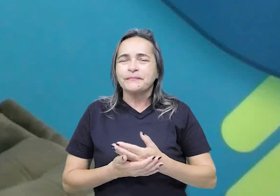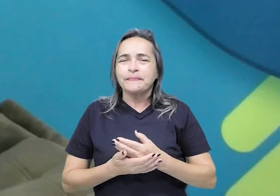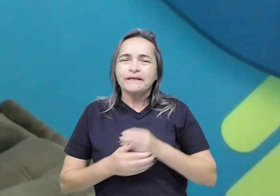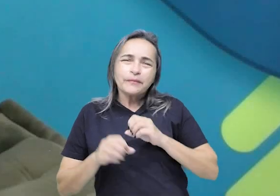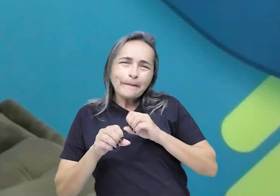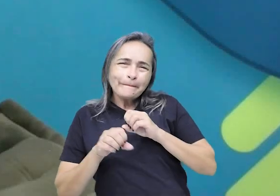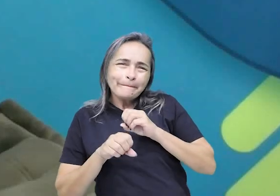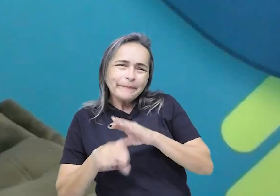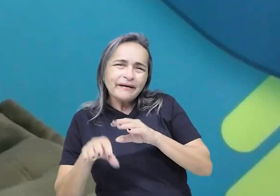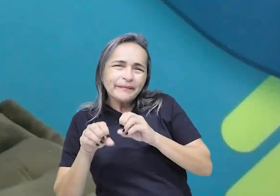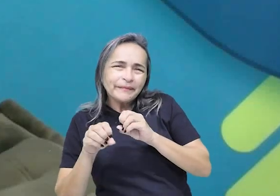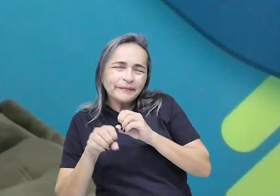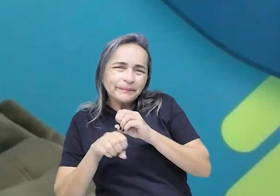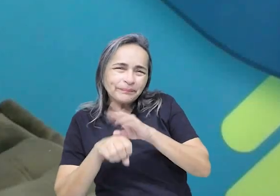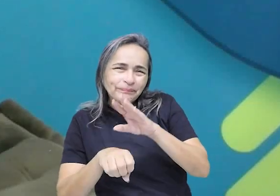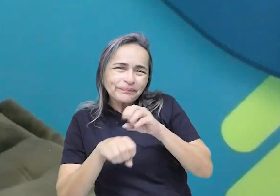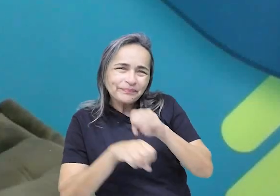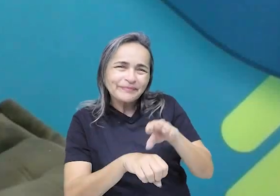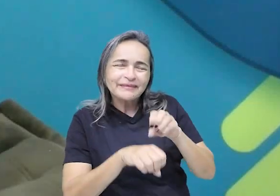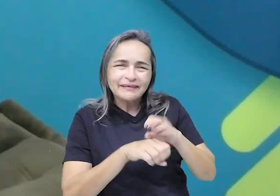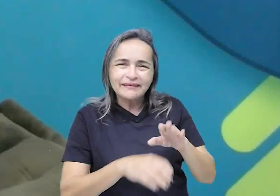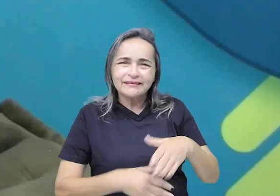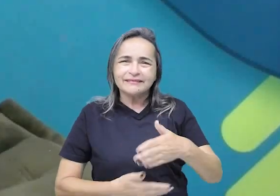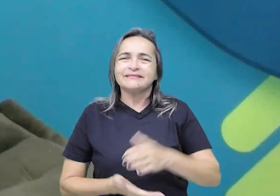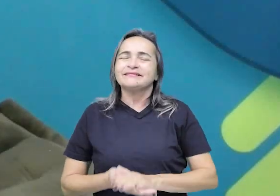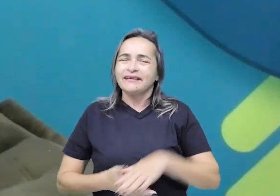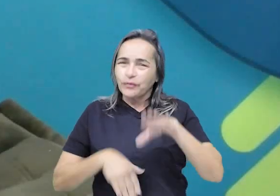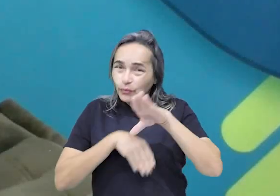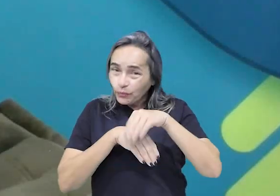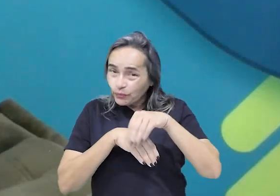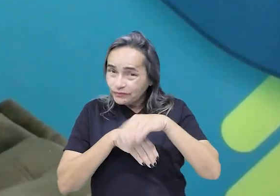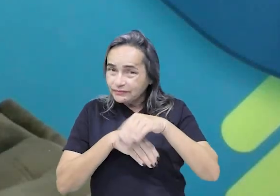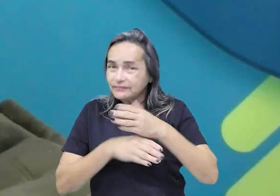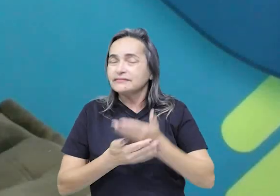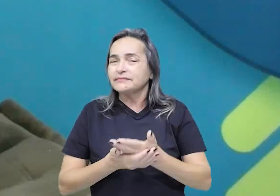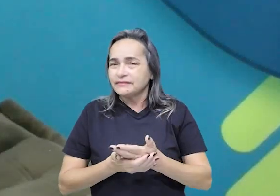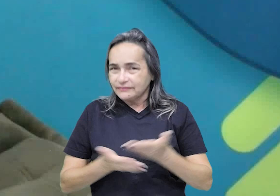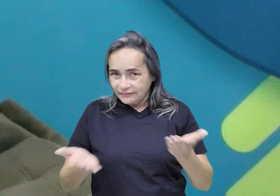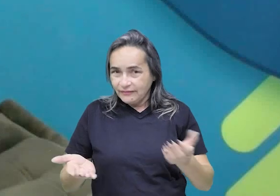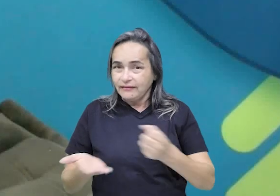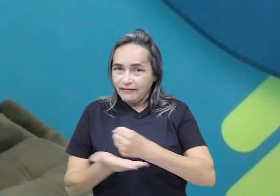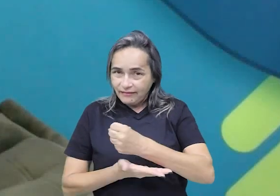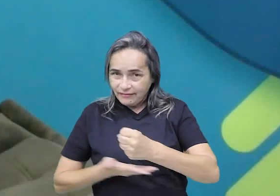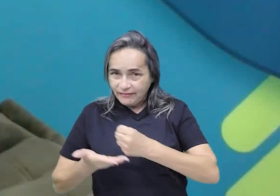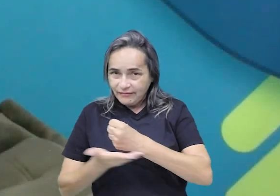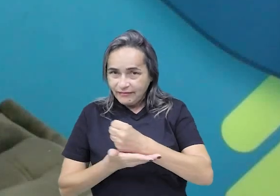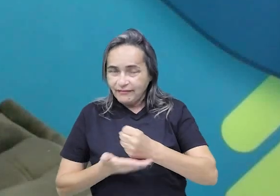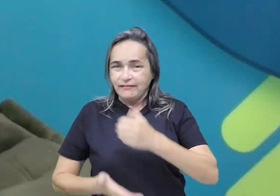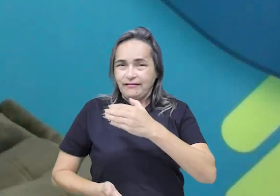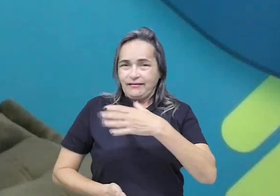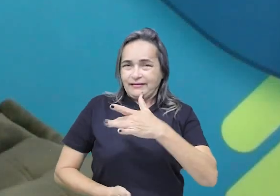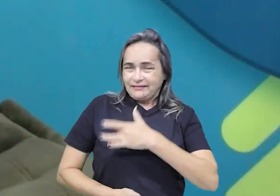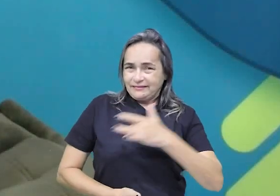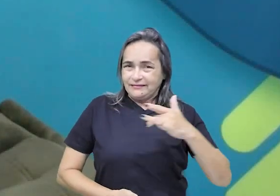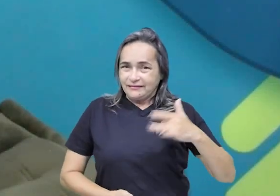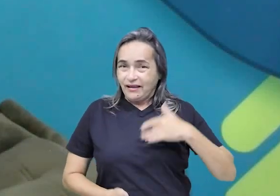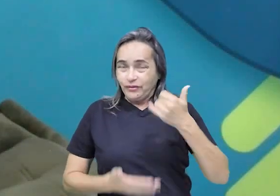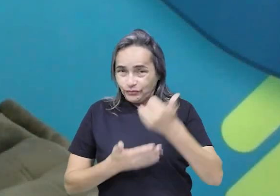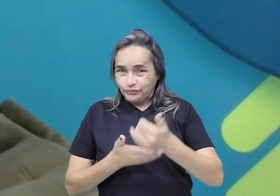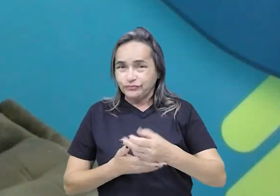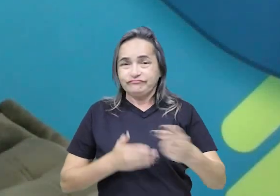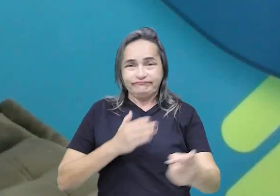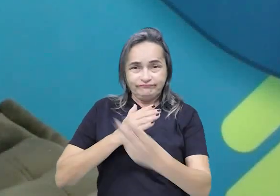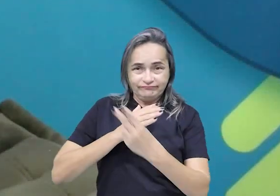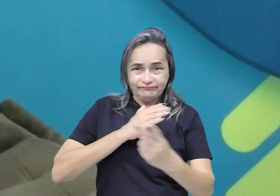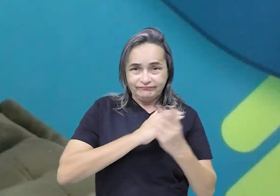dividir conhecimento. Eu acho que dividir conhecimento é a base, né, de saúde, de se cuidar. A gente